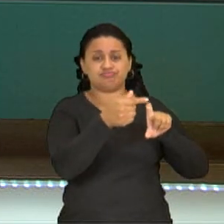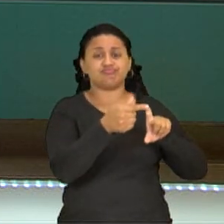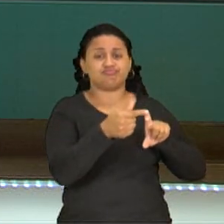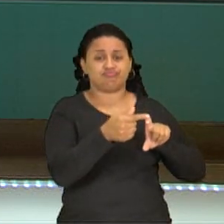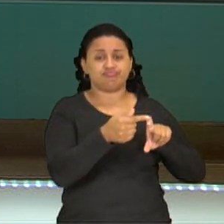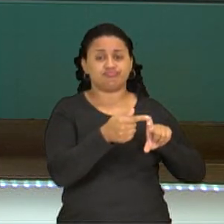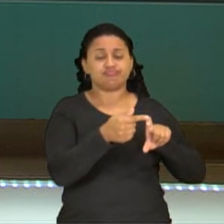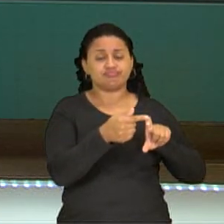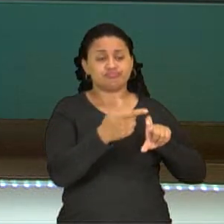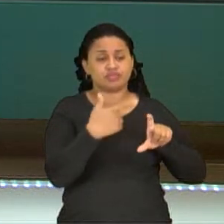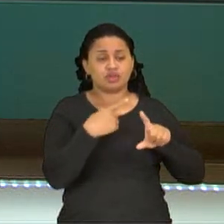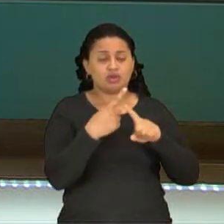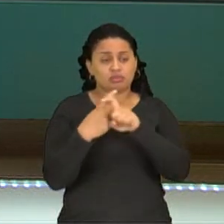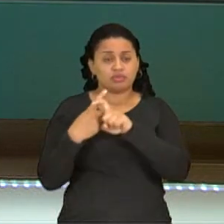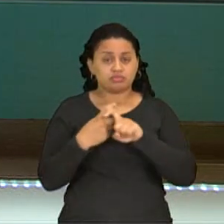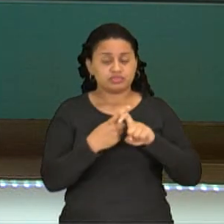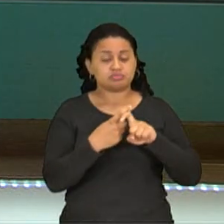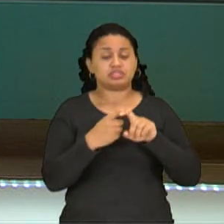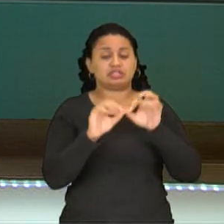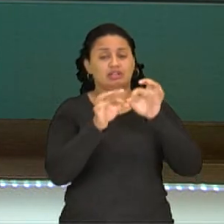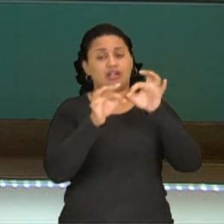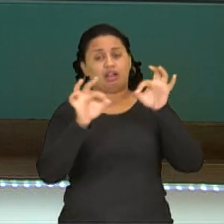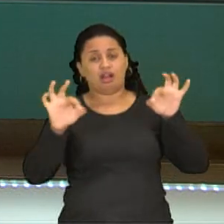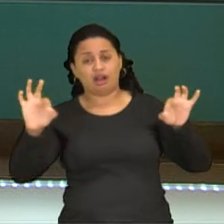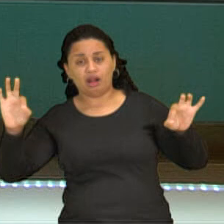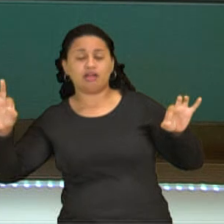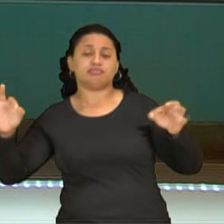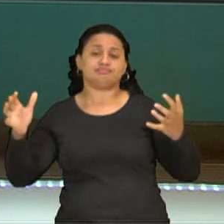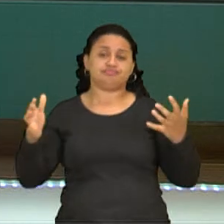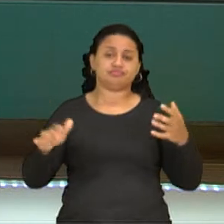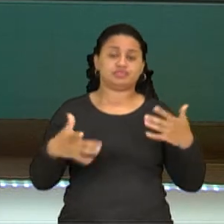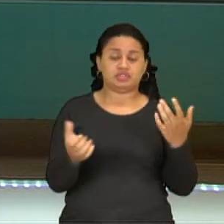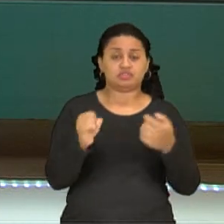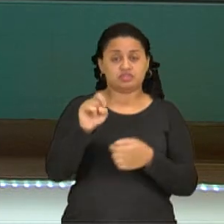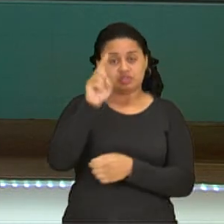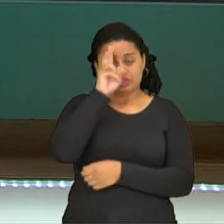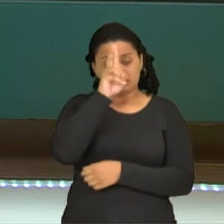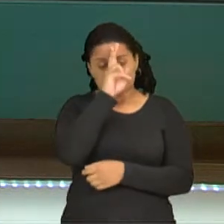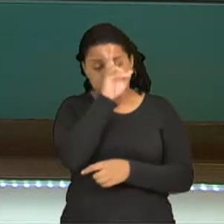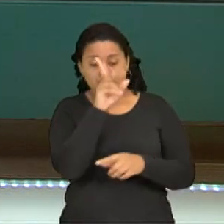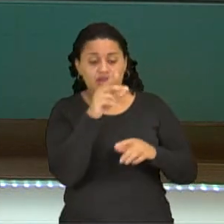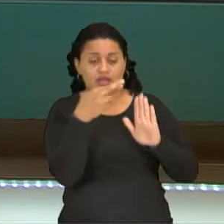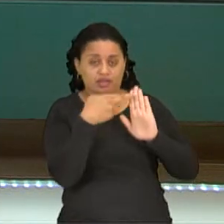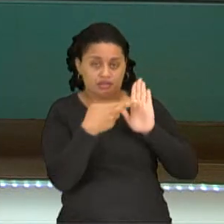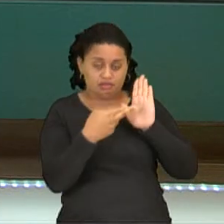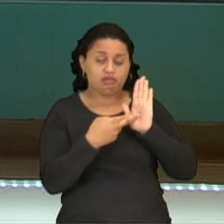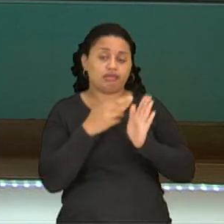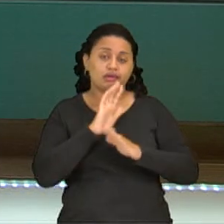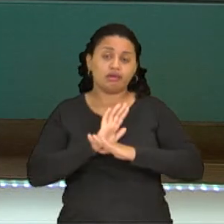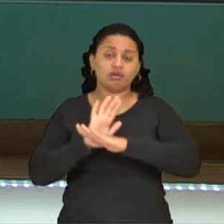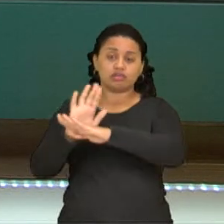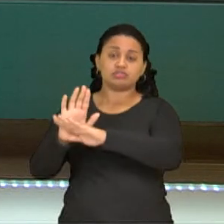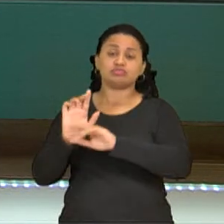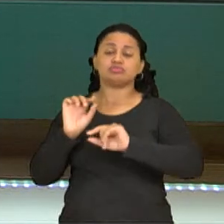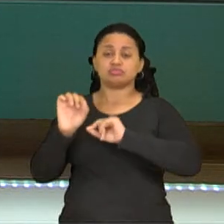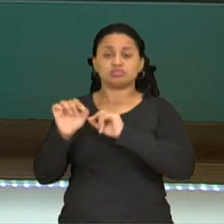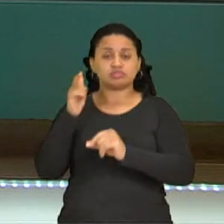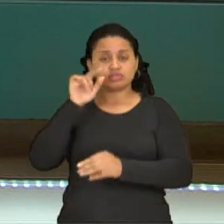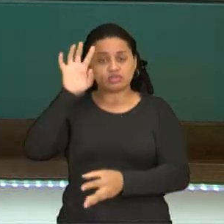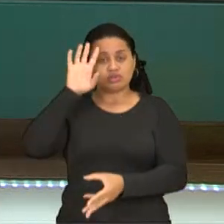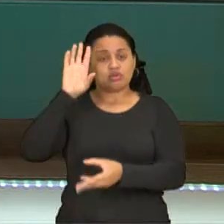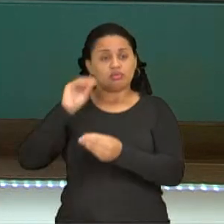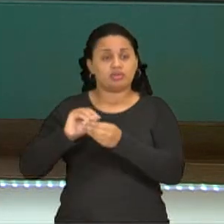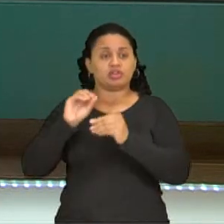É uma multiplicação muito extensa. Então, se você lembrar da regra, já ajuda você a